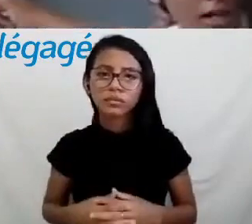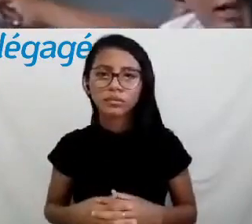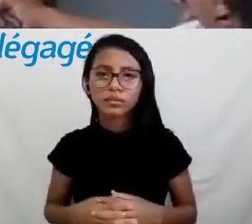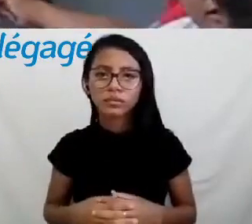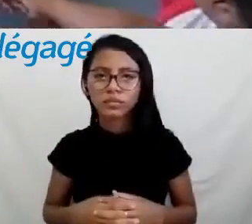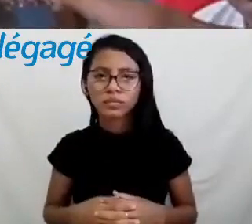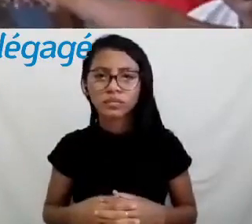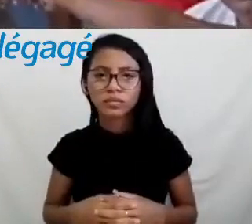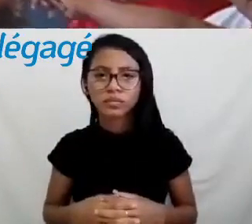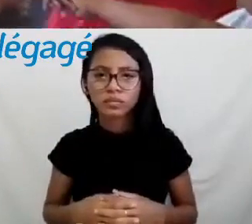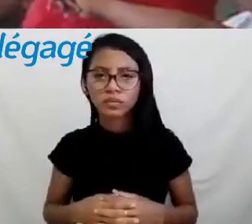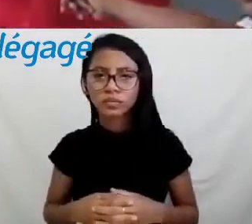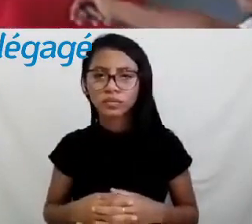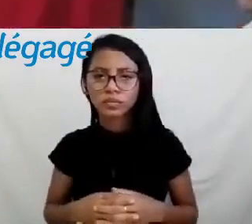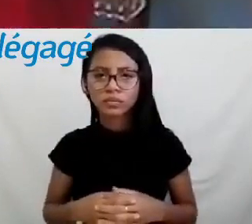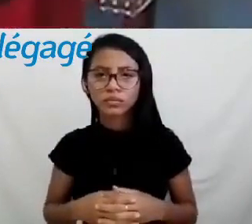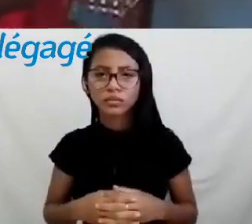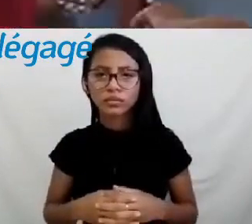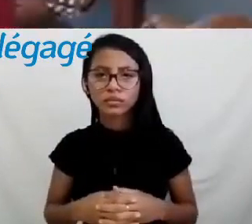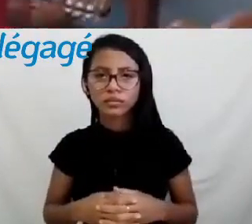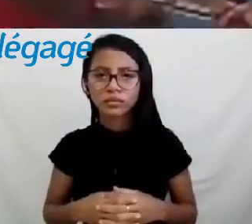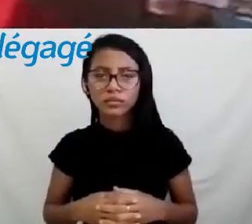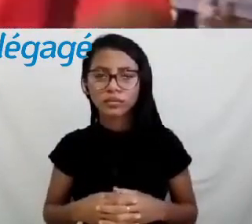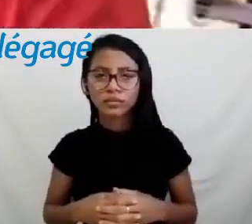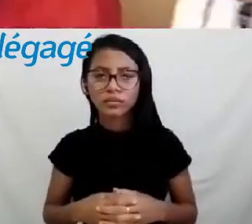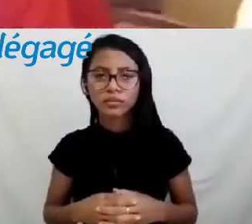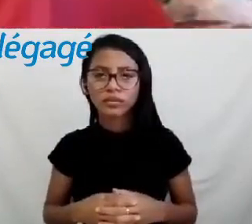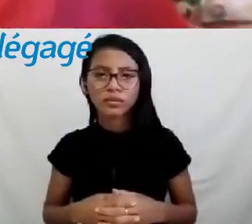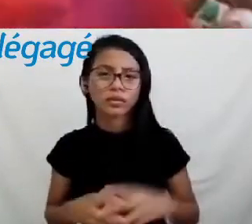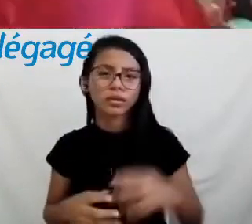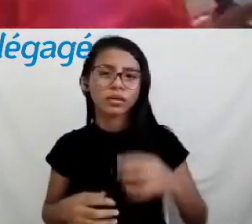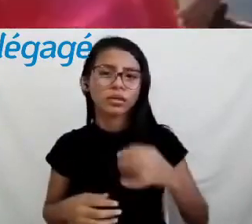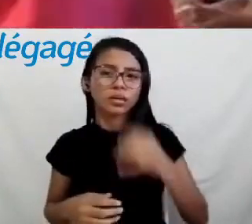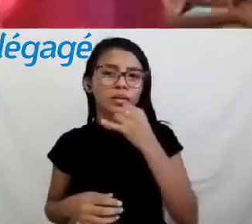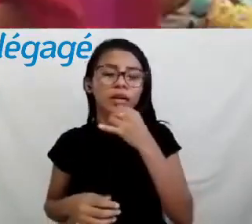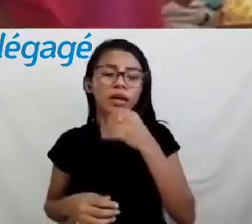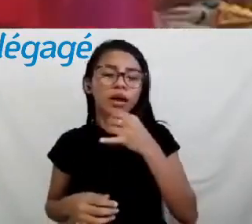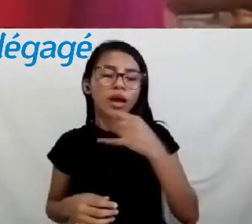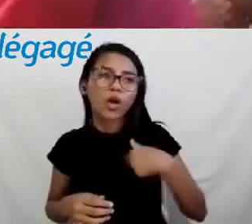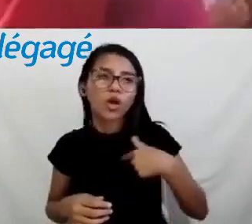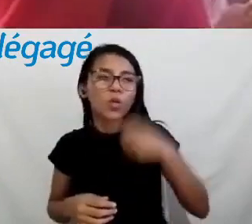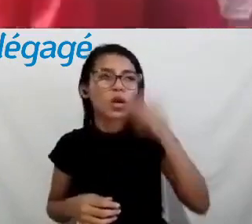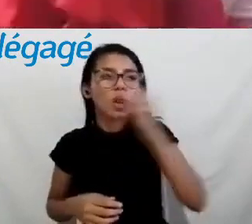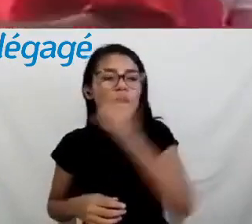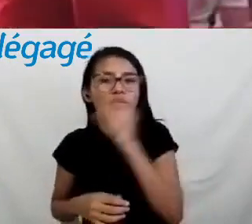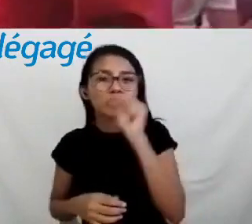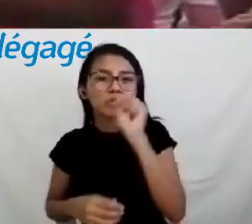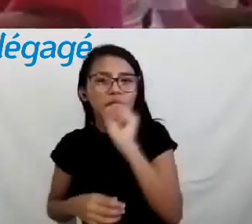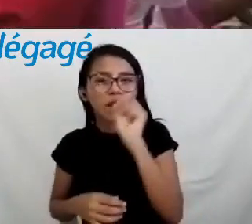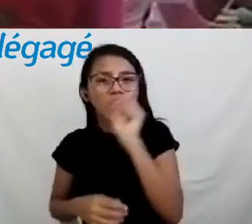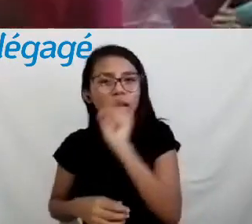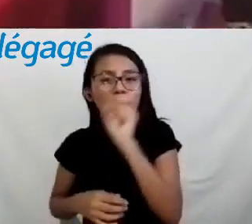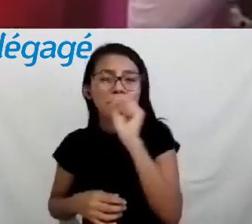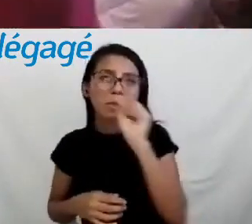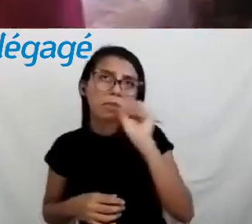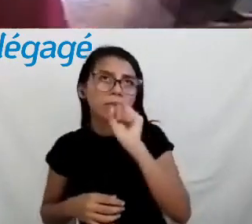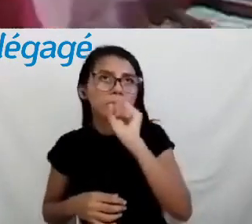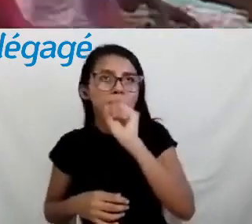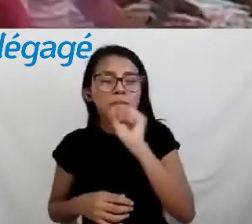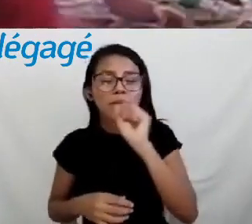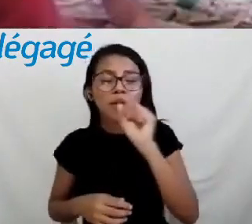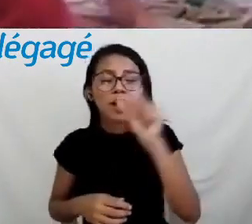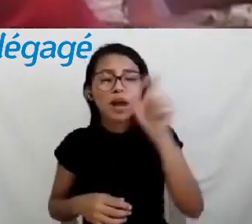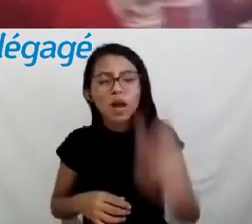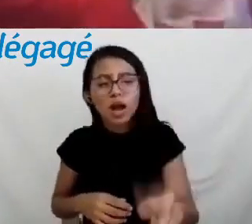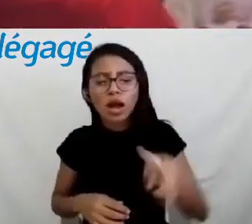canção. A criança não sorriu, a criança fez isso. Então, como se fosse frase, uma frase em cima da